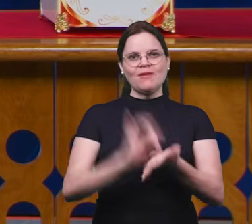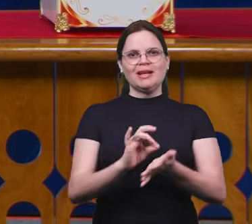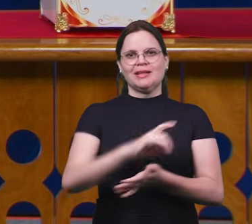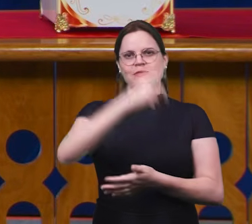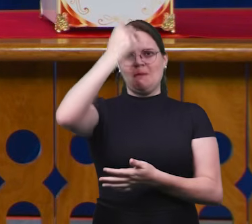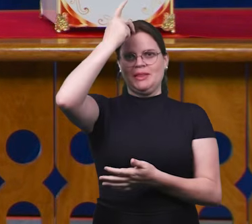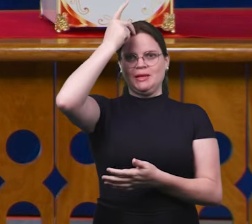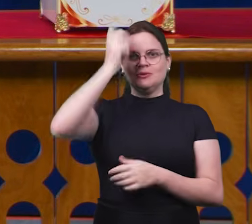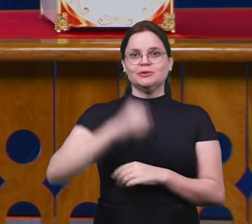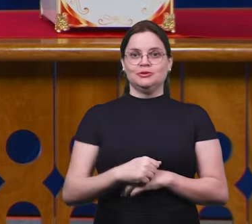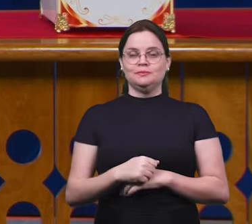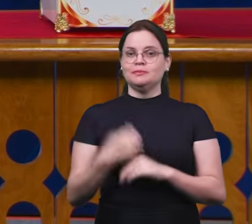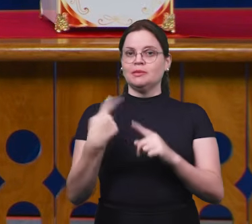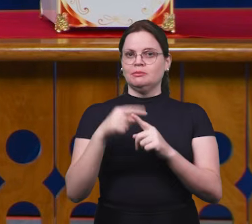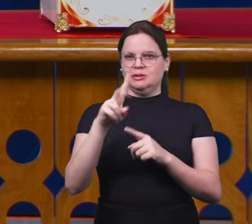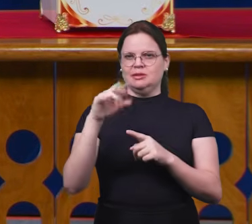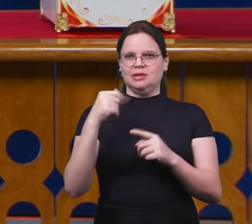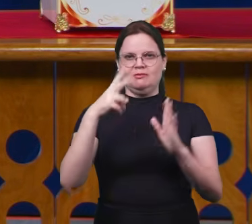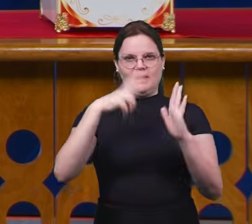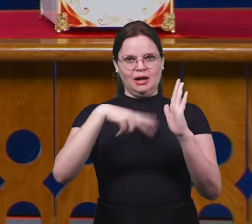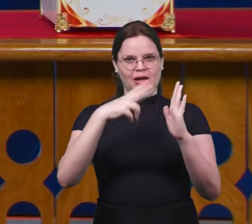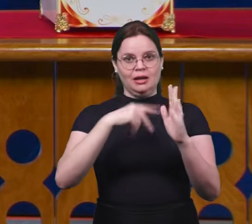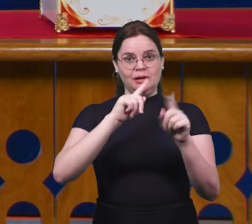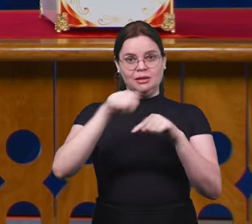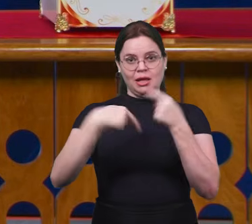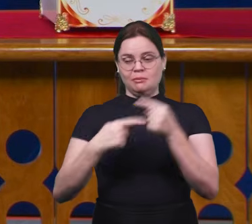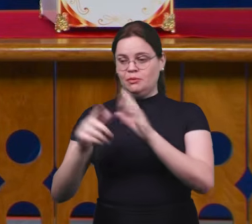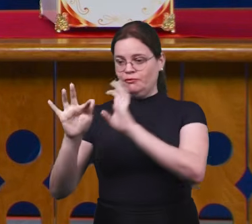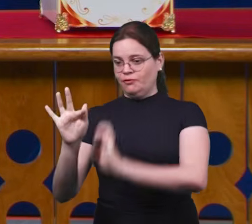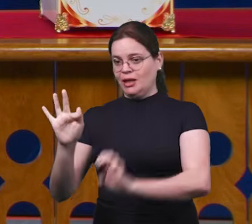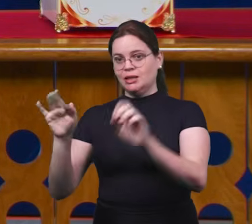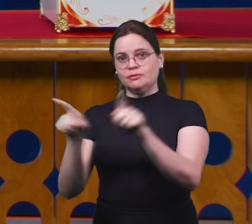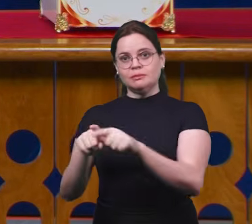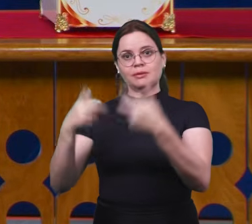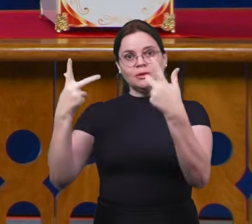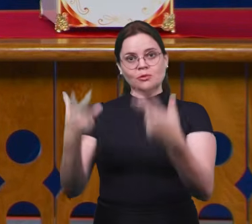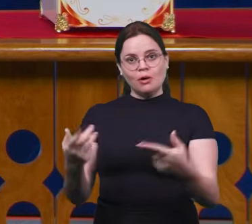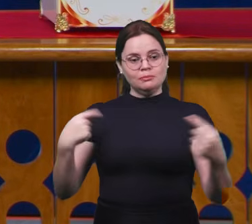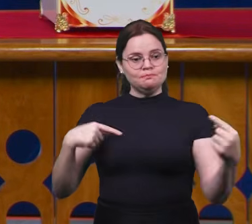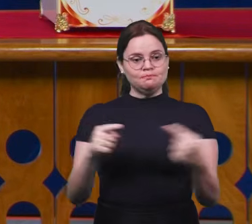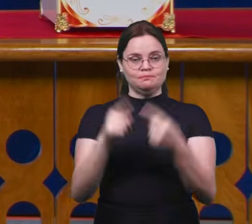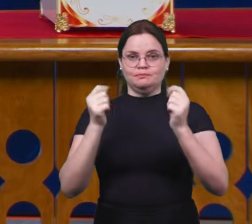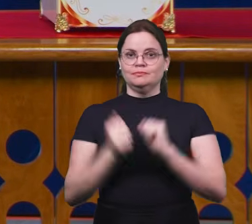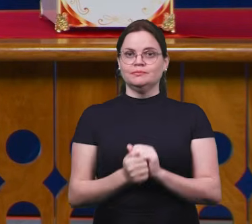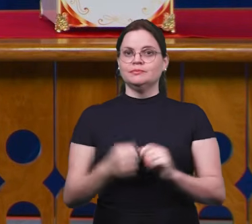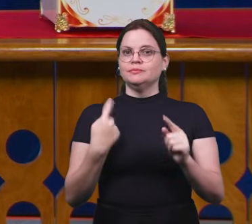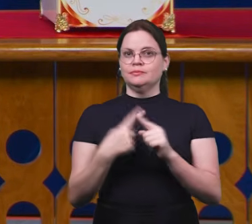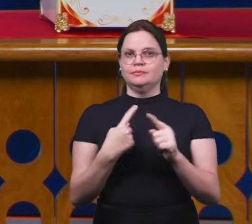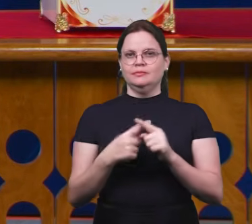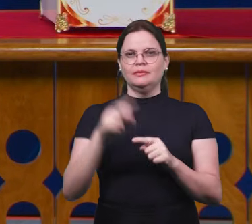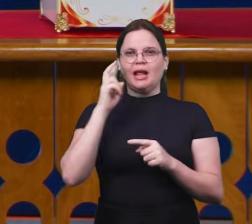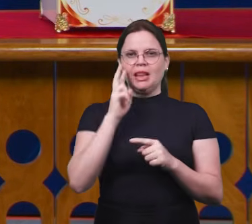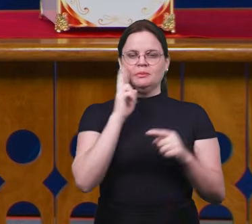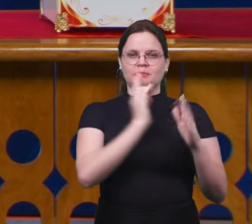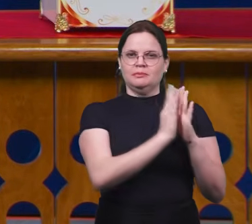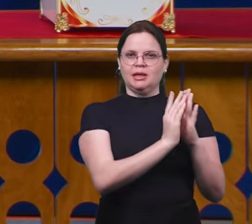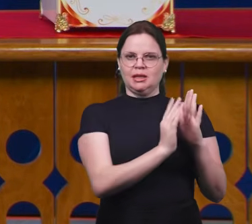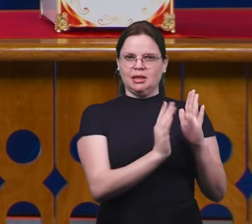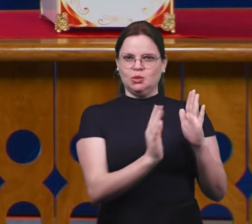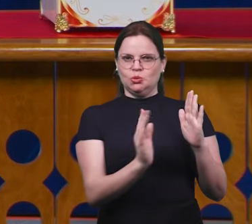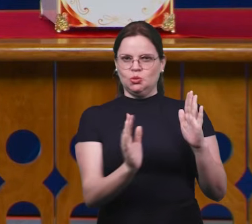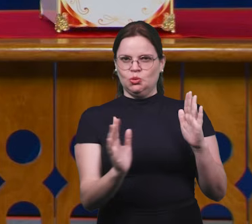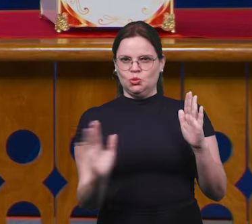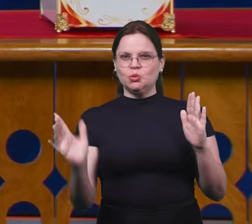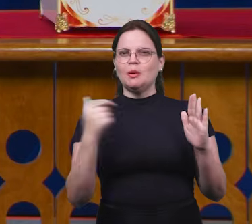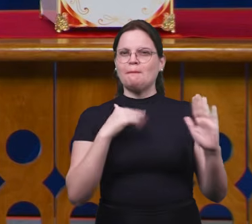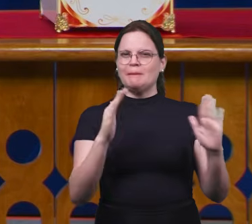aqui e você vai encontrar novamente lá em Filadélfia. Depois desse período que eu mencionei, conhecido como